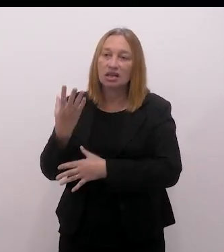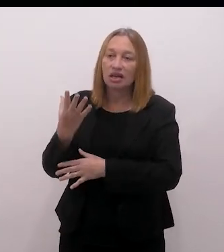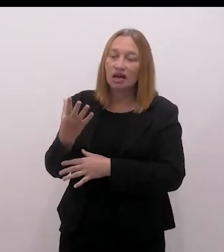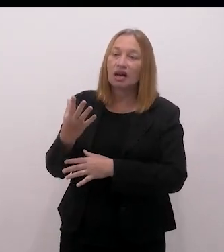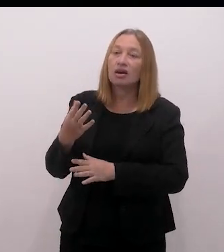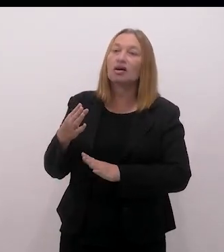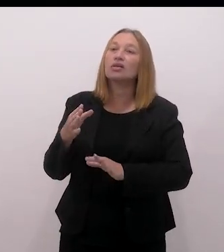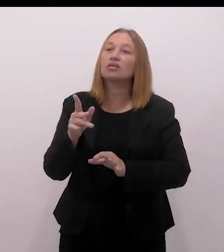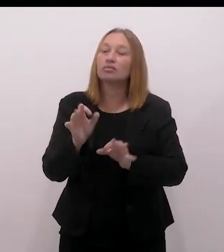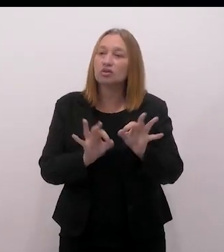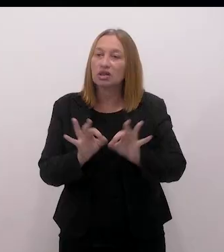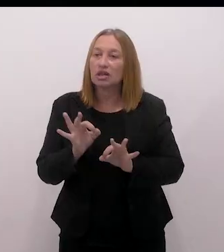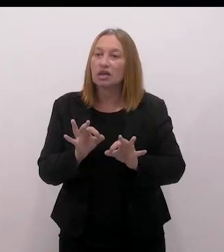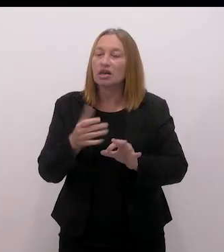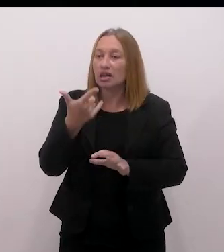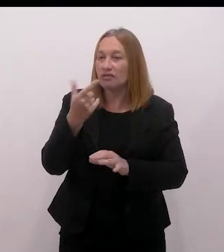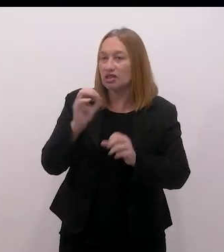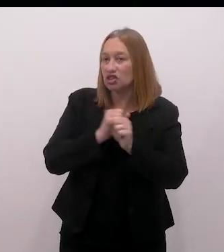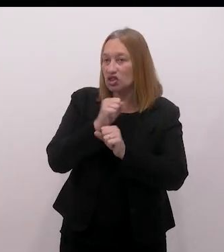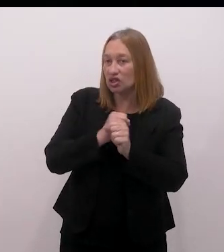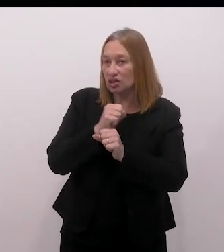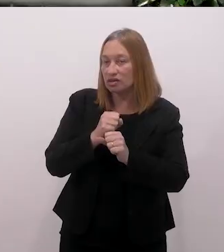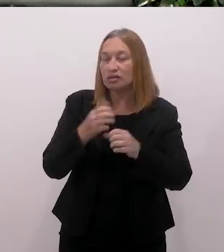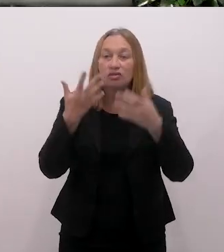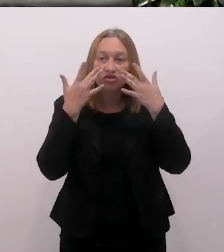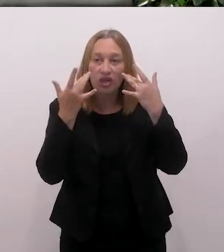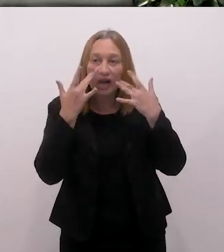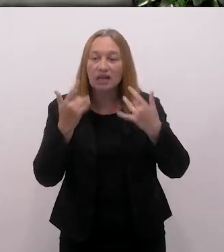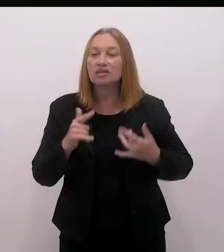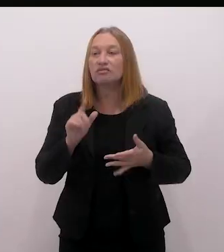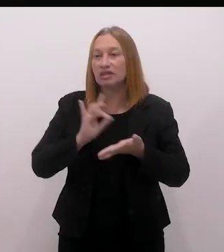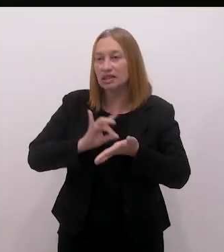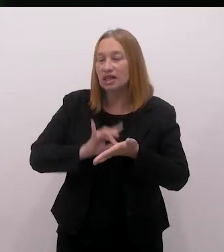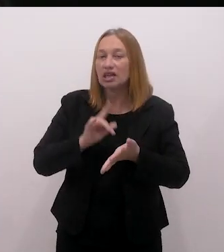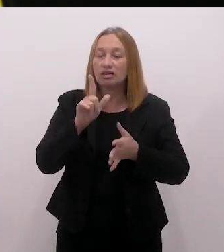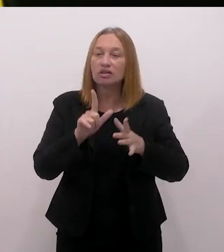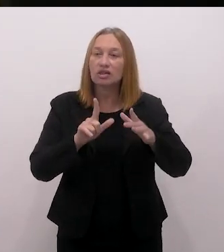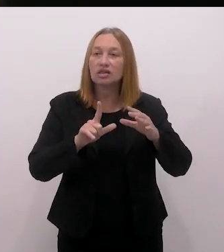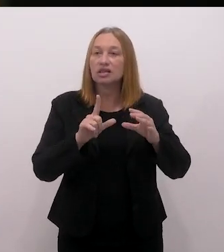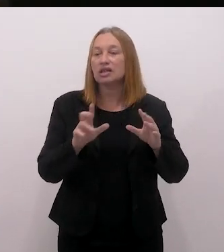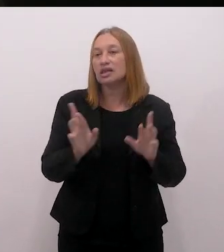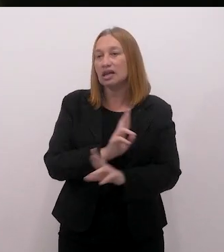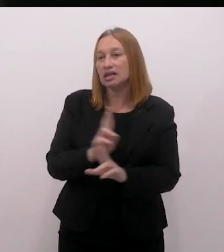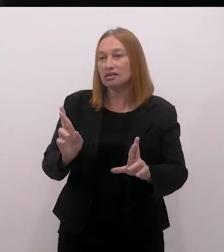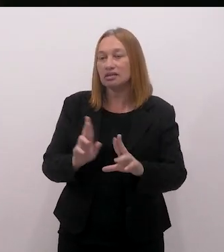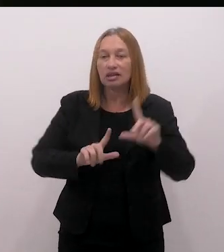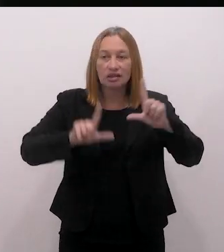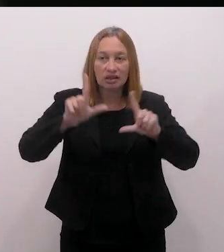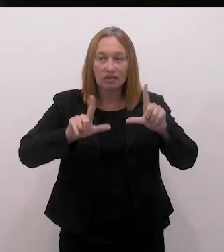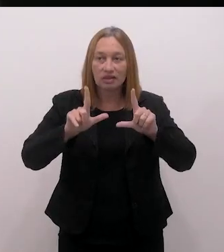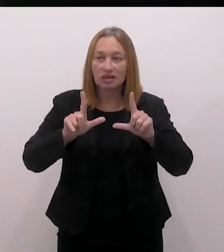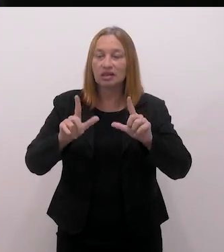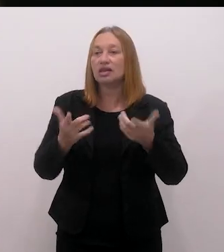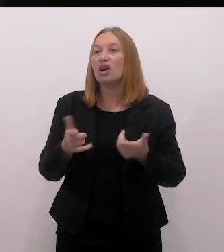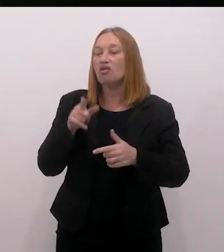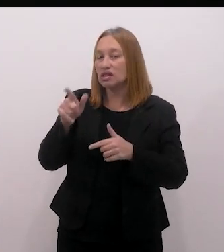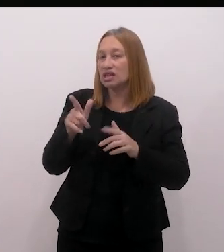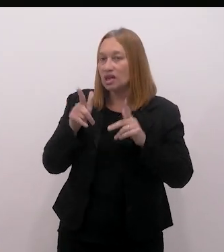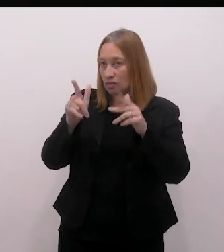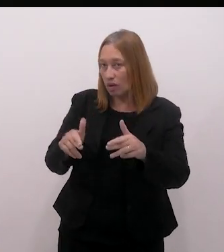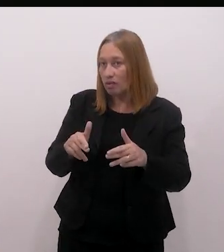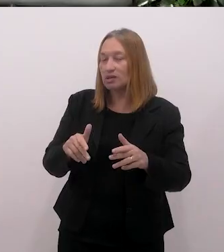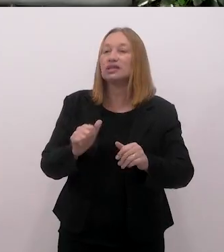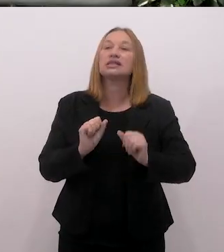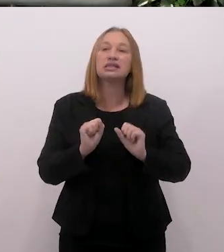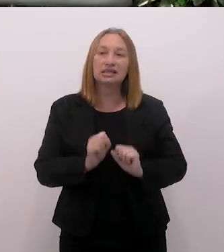e estou aí há 20 anos fazendo essa verdade. peça. Todo mundo associa muito a televisão a uma vitrine para o artista. Para você funcionou